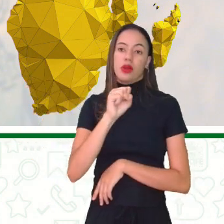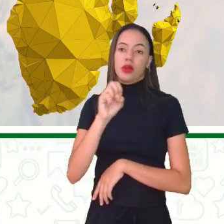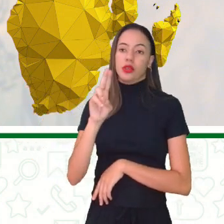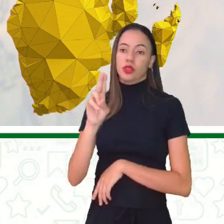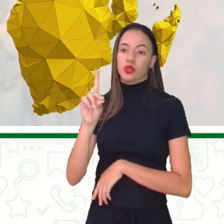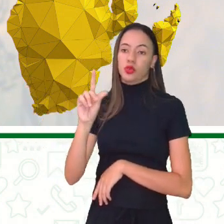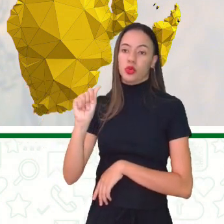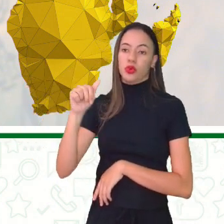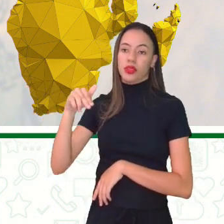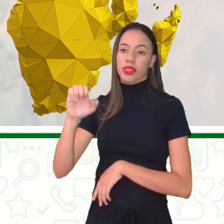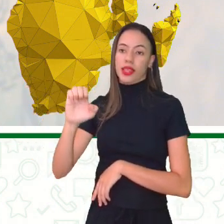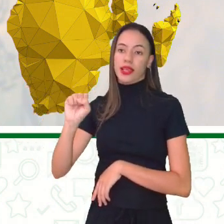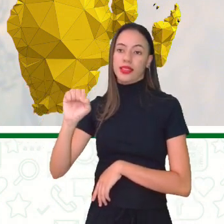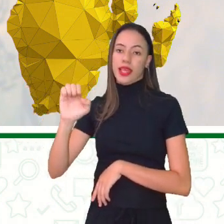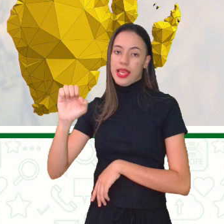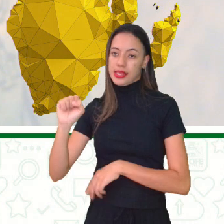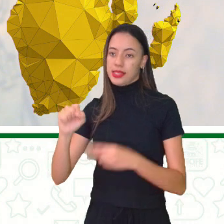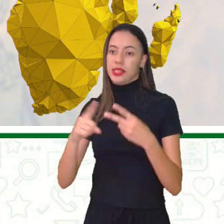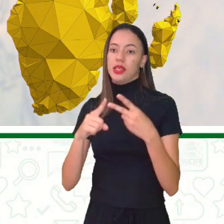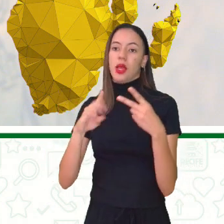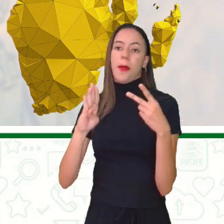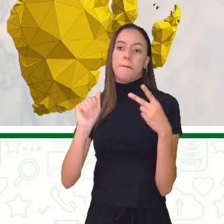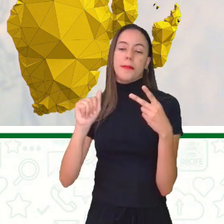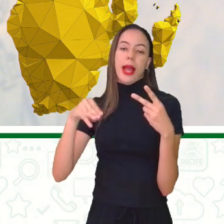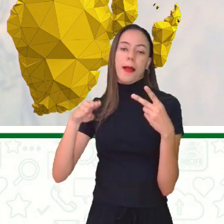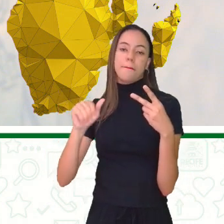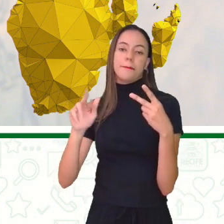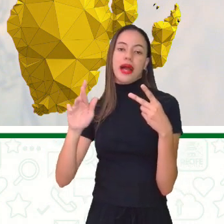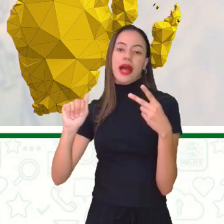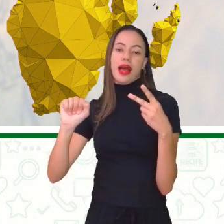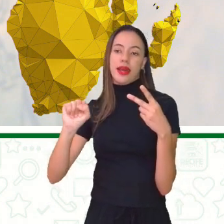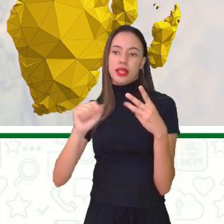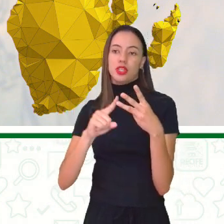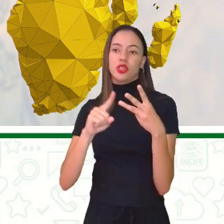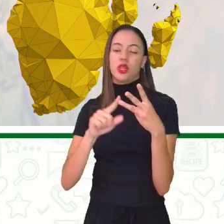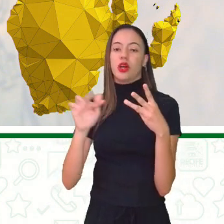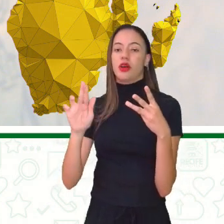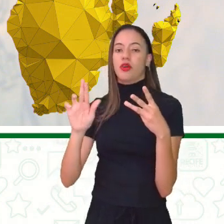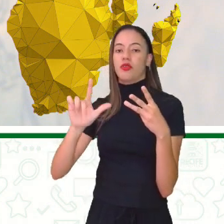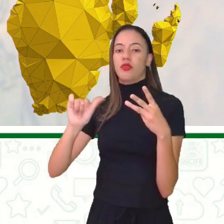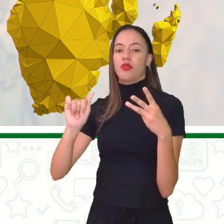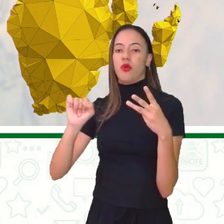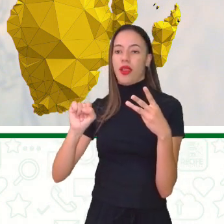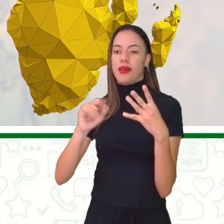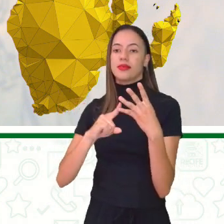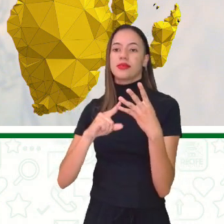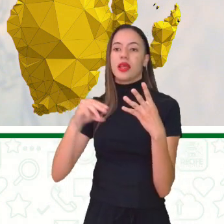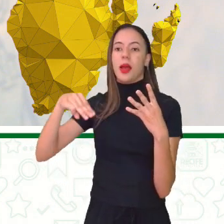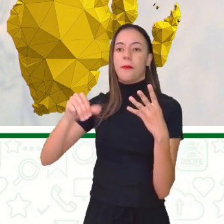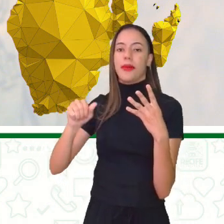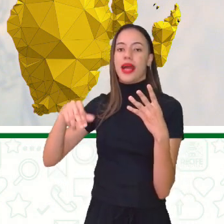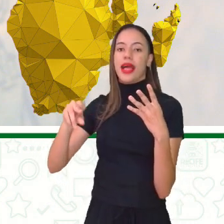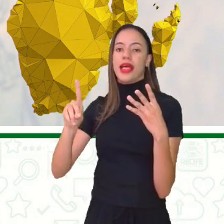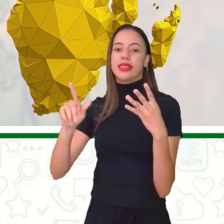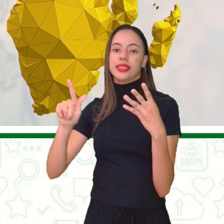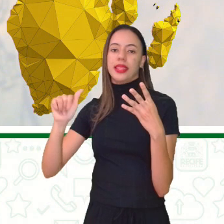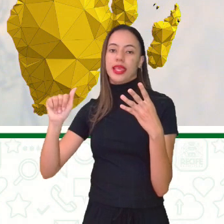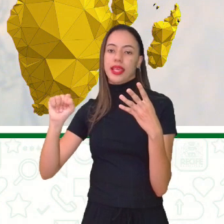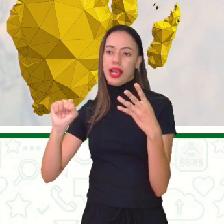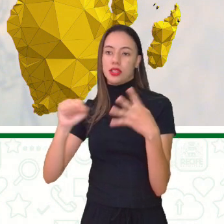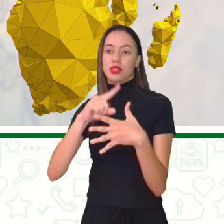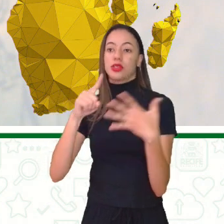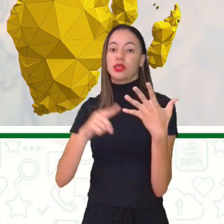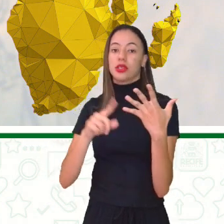sudaneses, os bambaras, os fulas, os mandingas e os haussais, certo? Então,